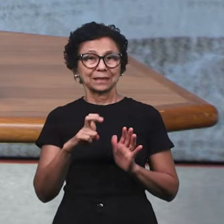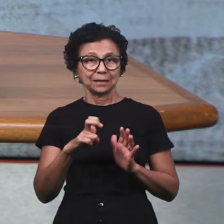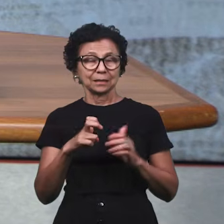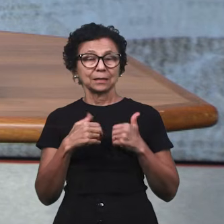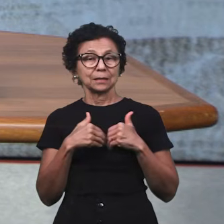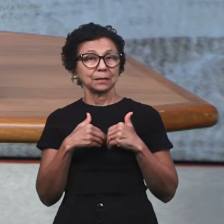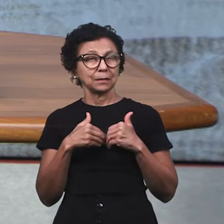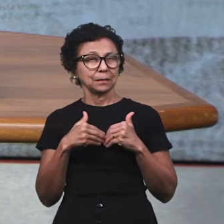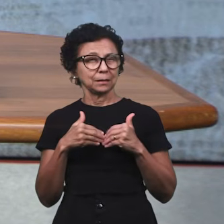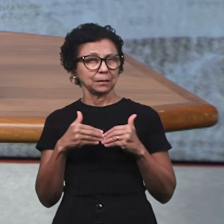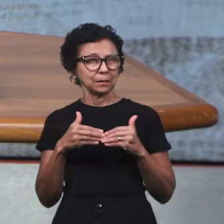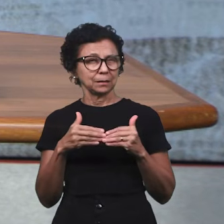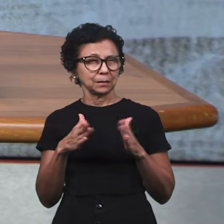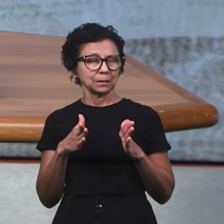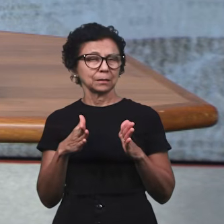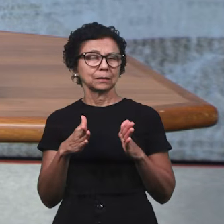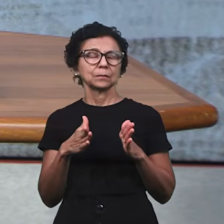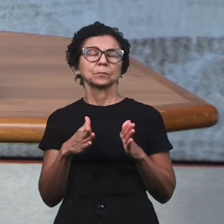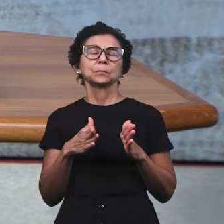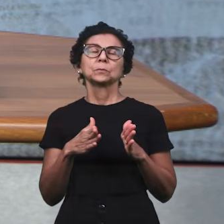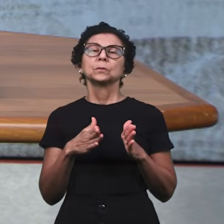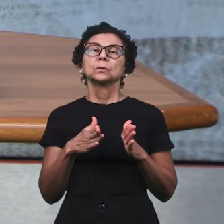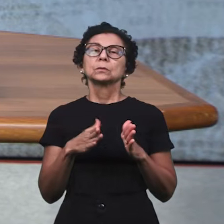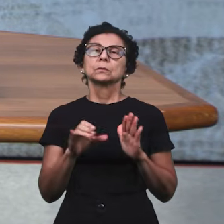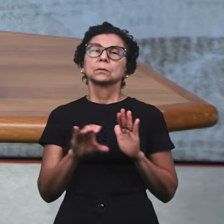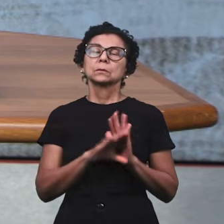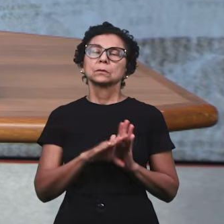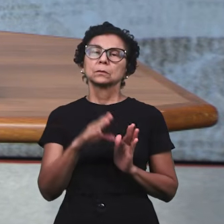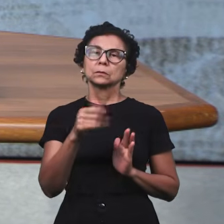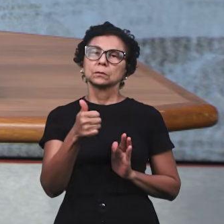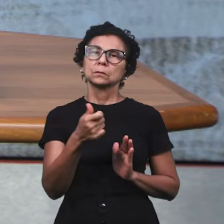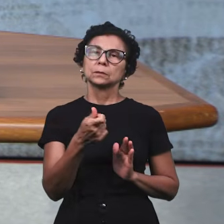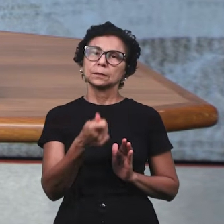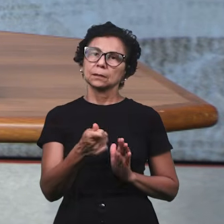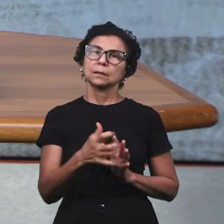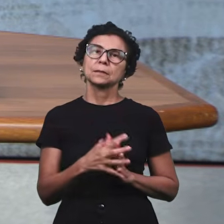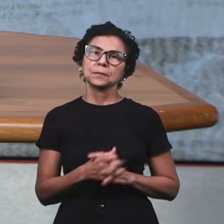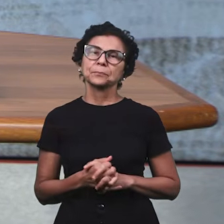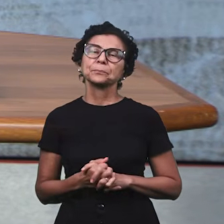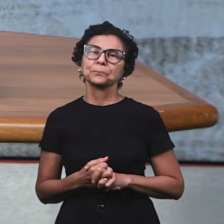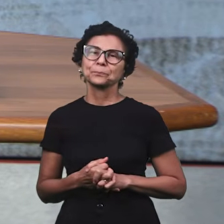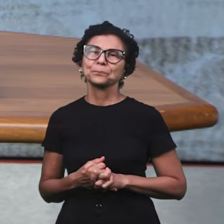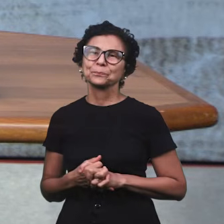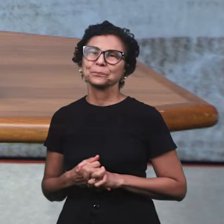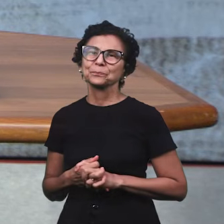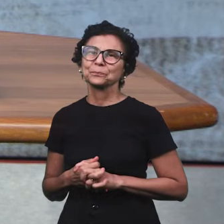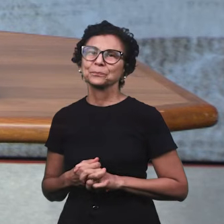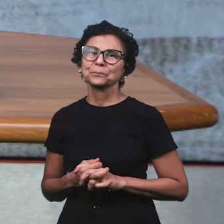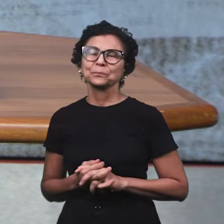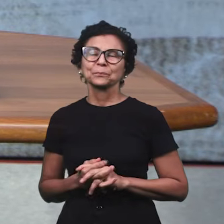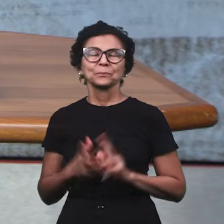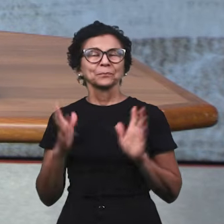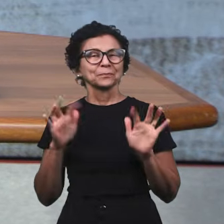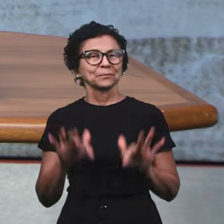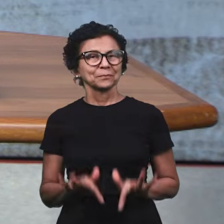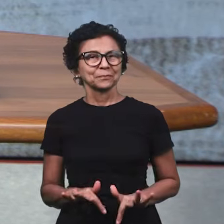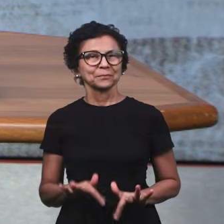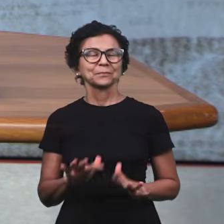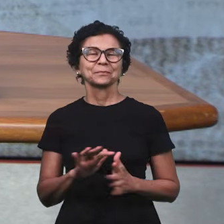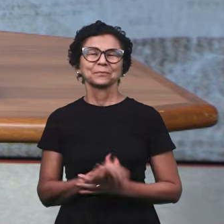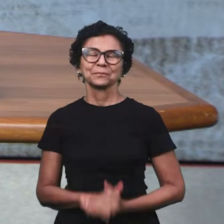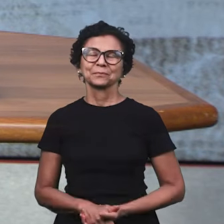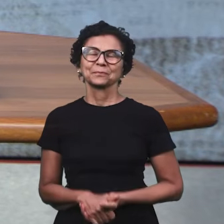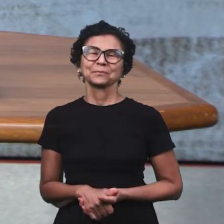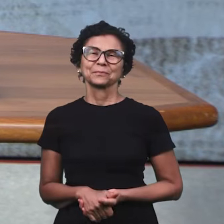iniciamos aqui a leitura do capítulo 16, para nós encerrarmos assim esse